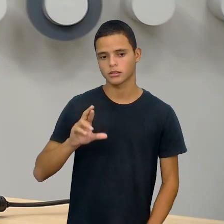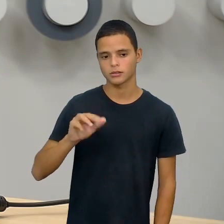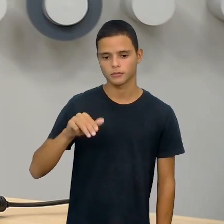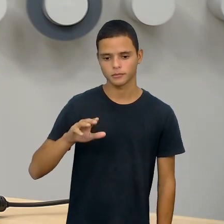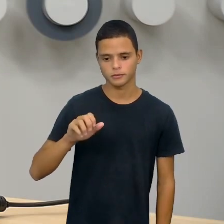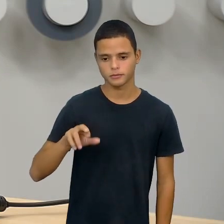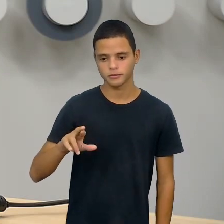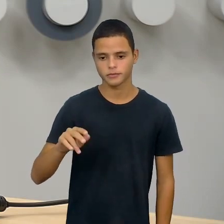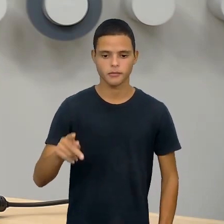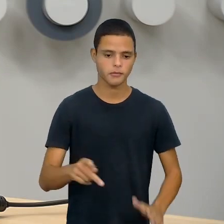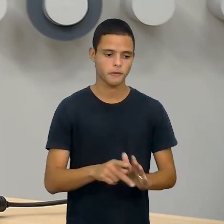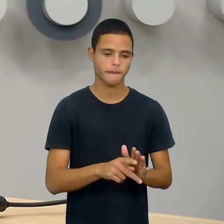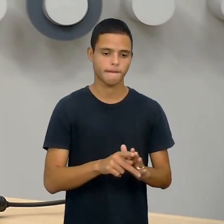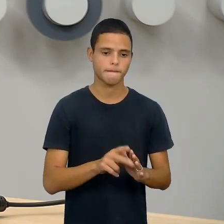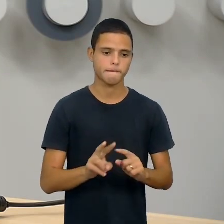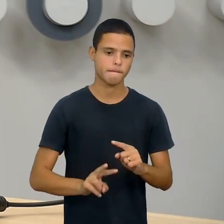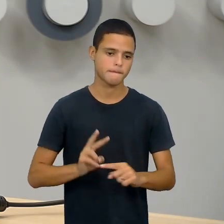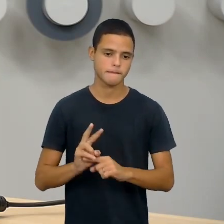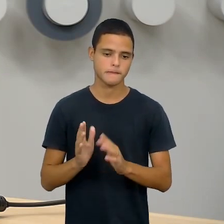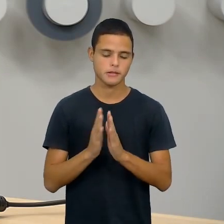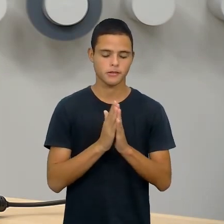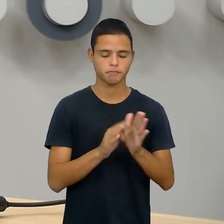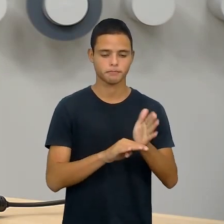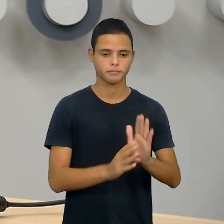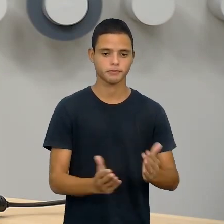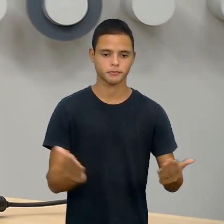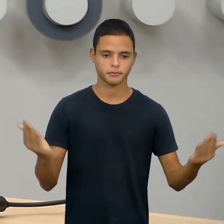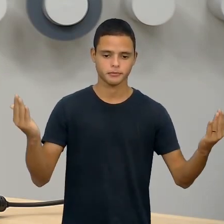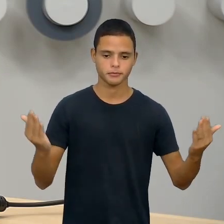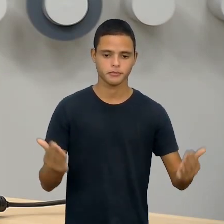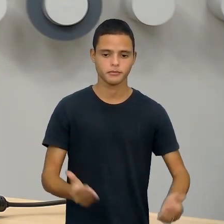sobre bioconstrução. Por favor, o vídeo.